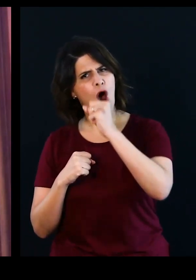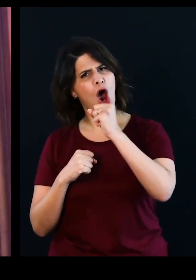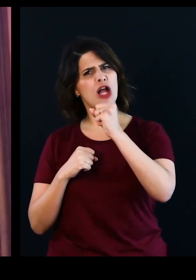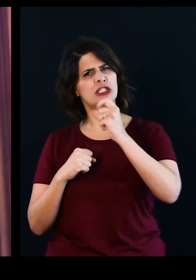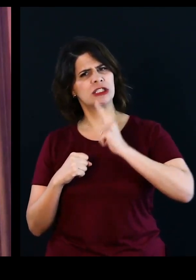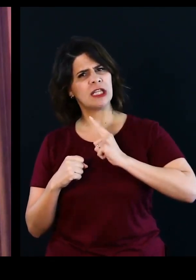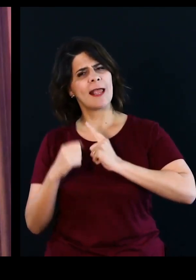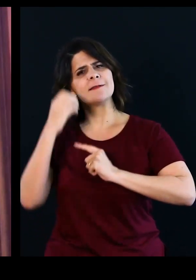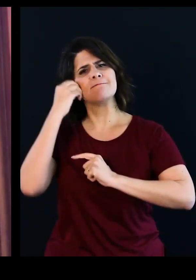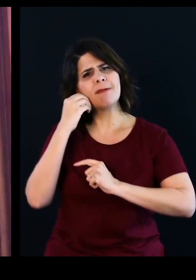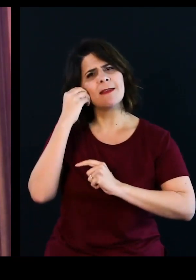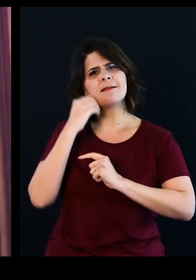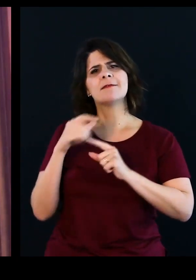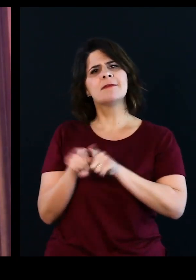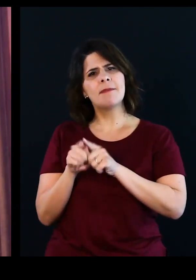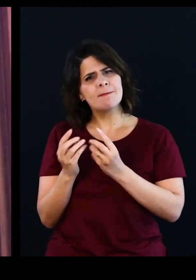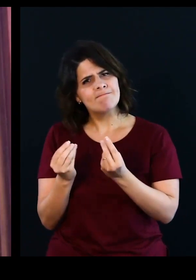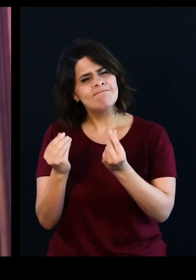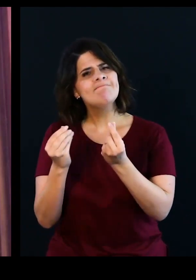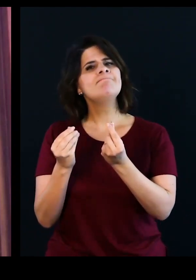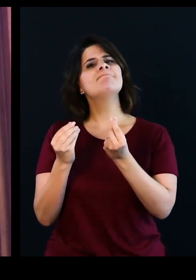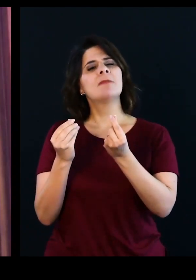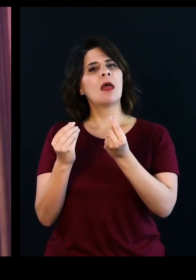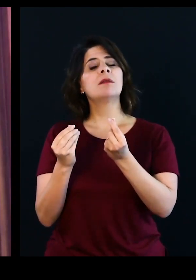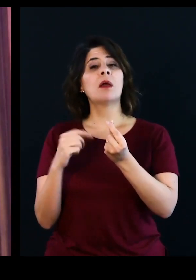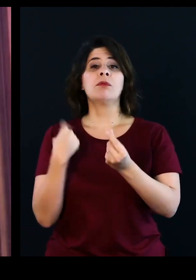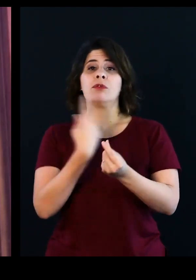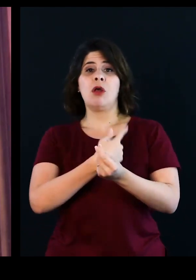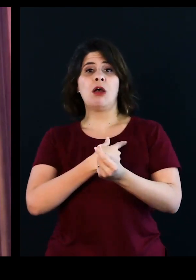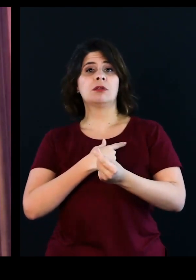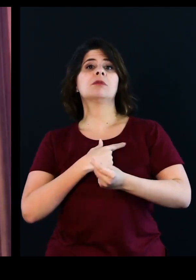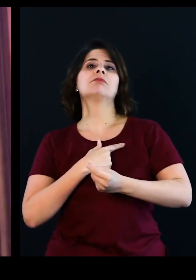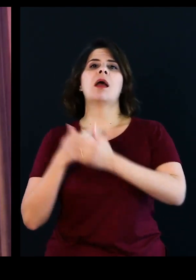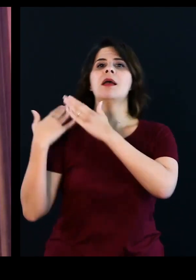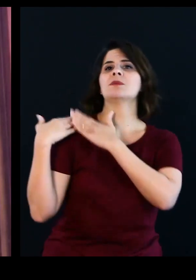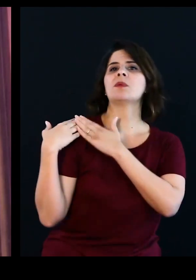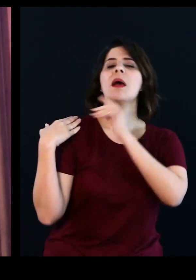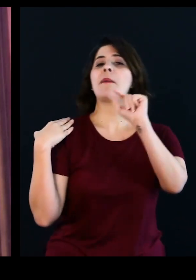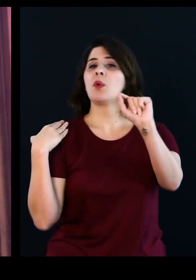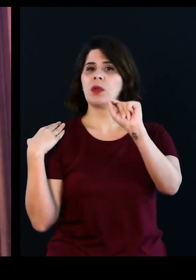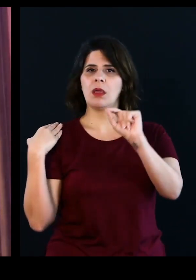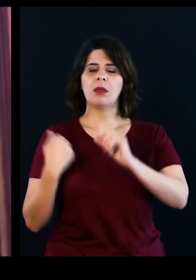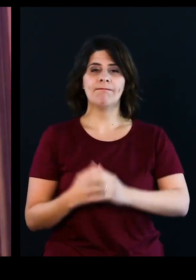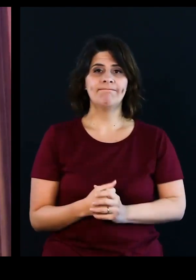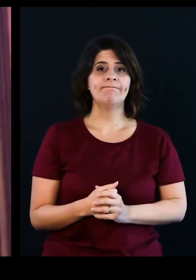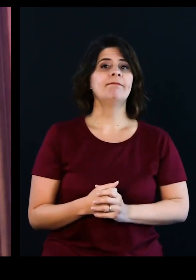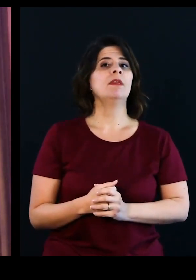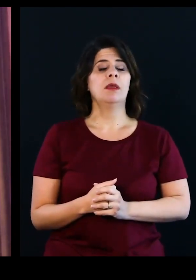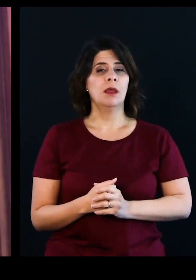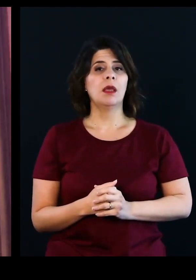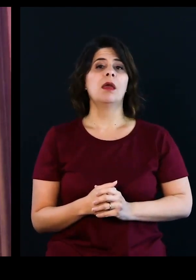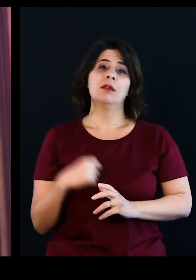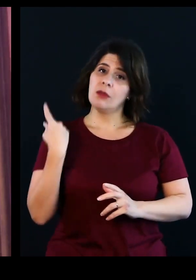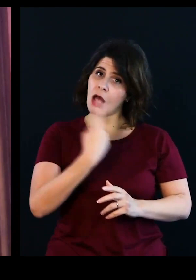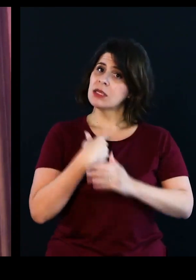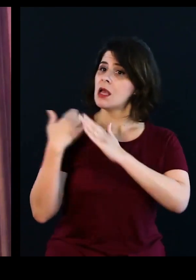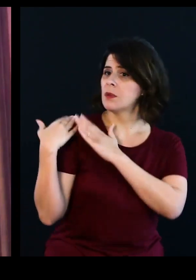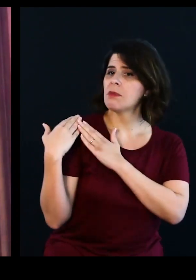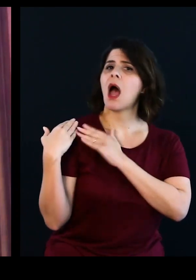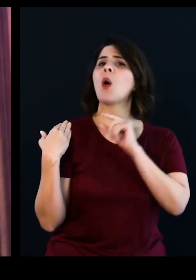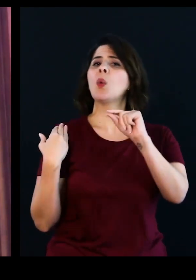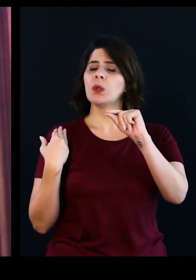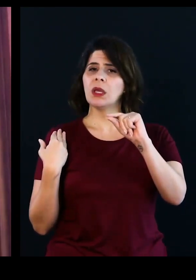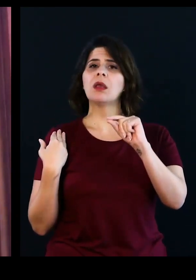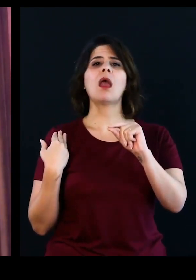experiências e sensibilidades robustas, né? Então, talvez o nosso papel seja, e a nossa responsabilidade seja muito maior